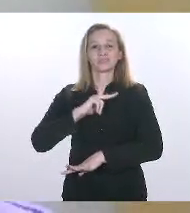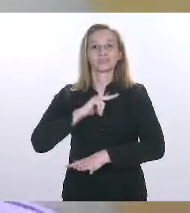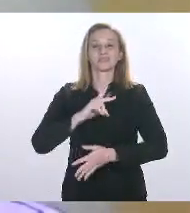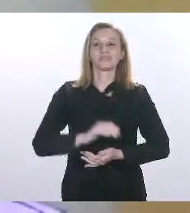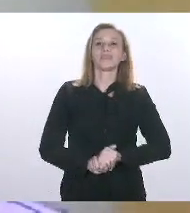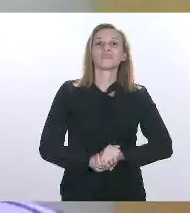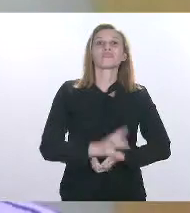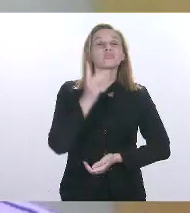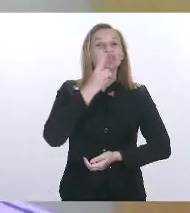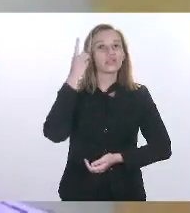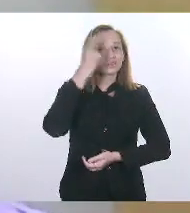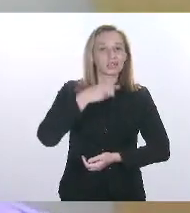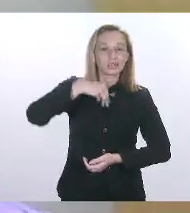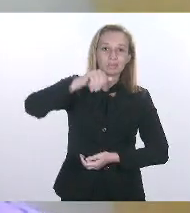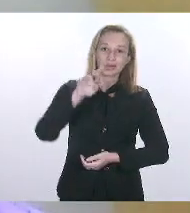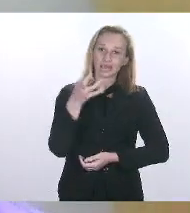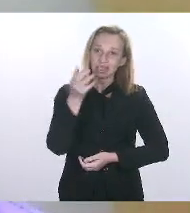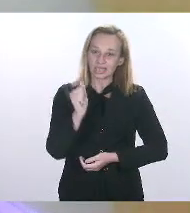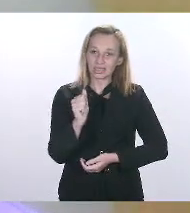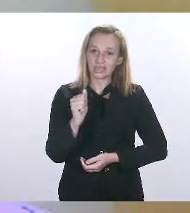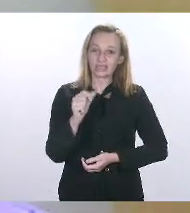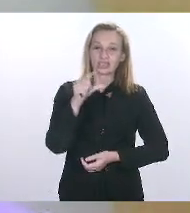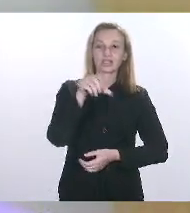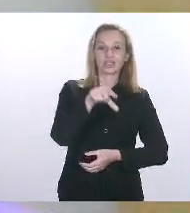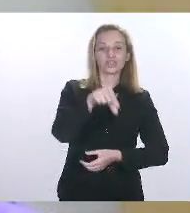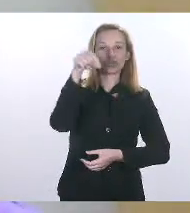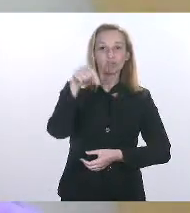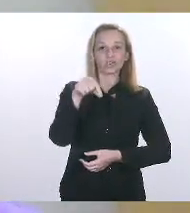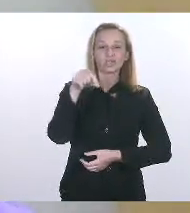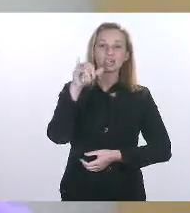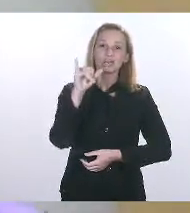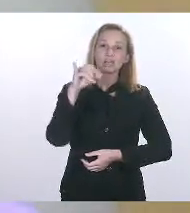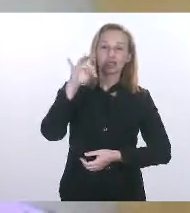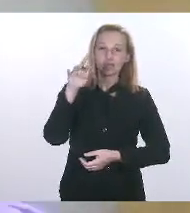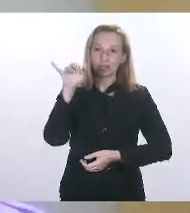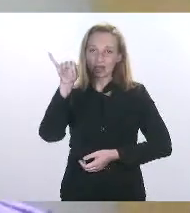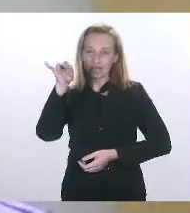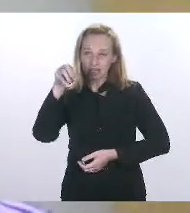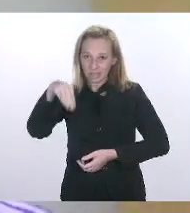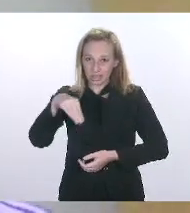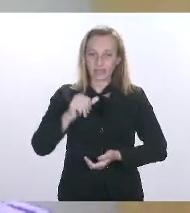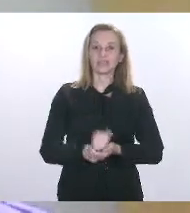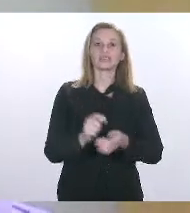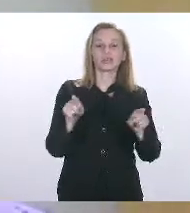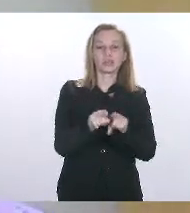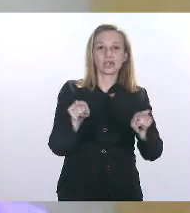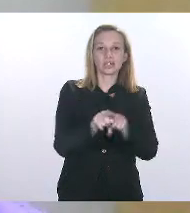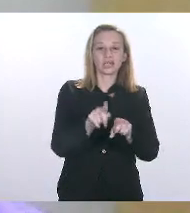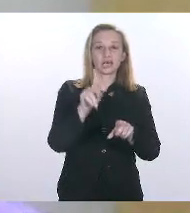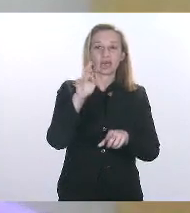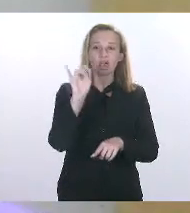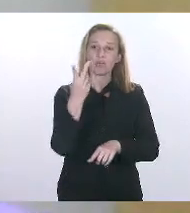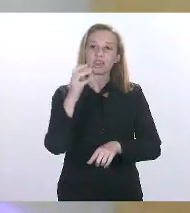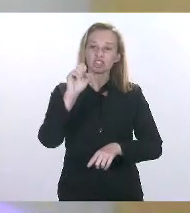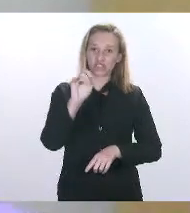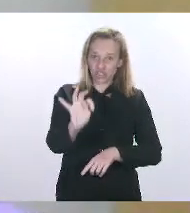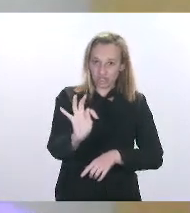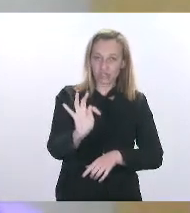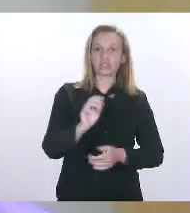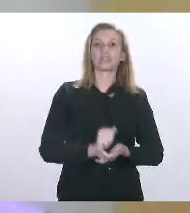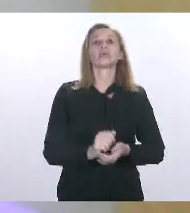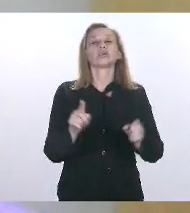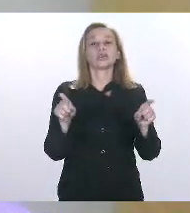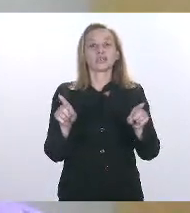a deputada Marina Rocha, eleita em Guapimirim, o deputado Welbert Rezende, eleito em Macaé, e